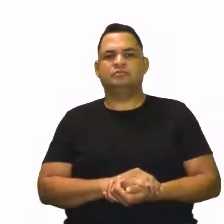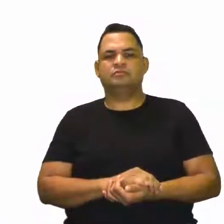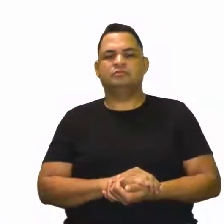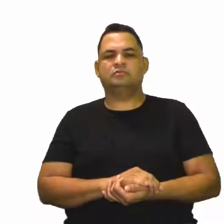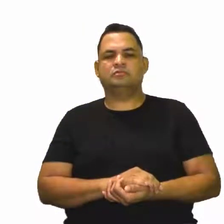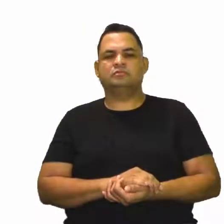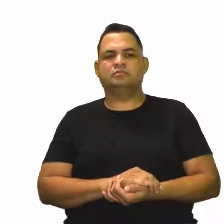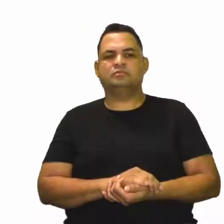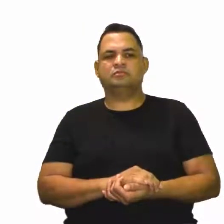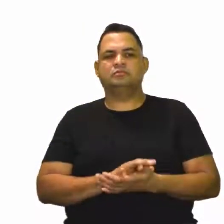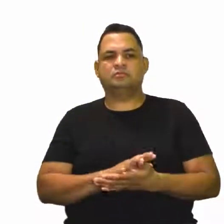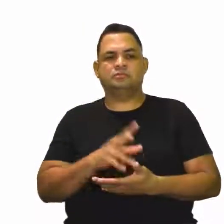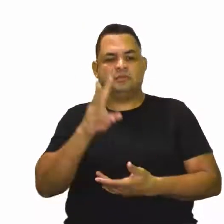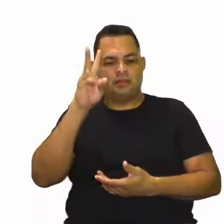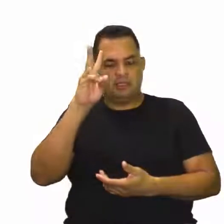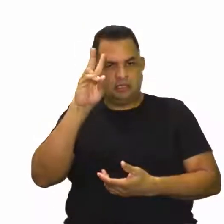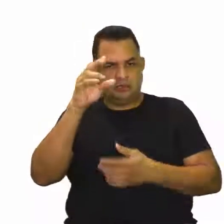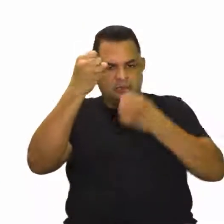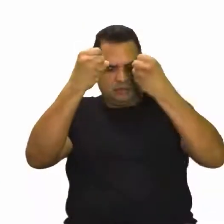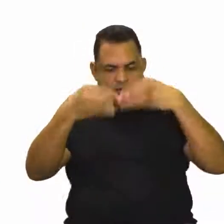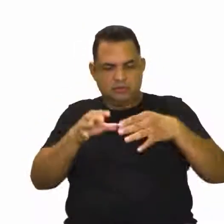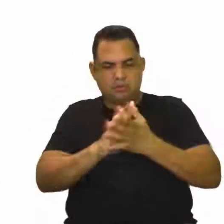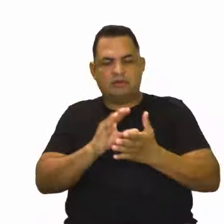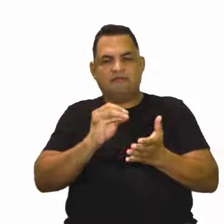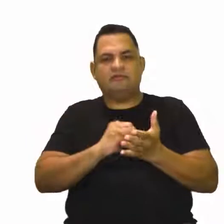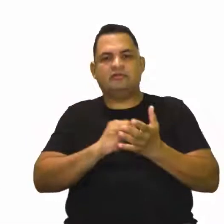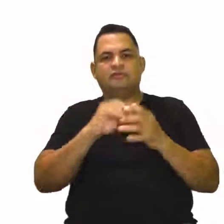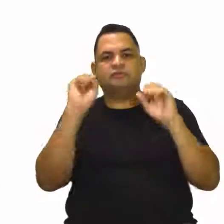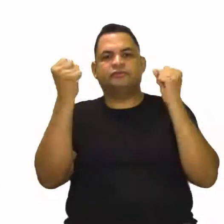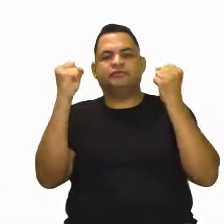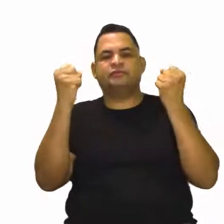ainda reforçando essa fala da inatividade física,